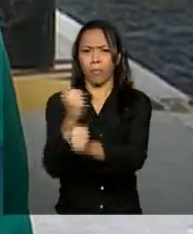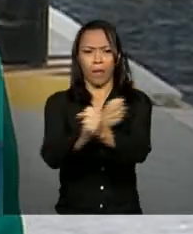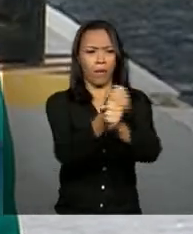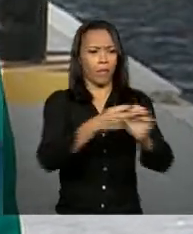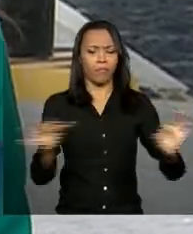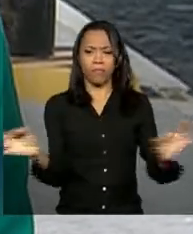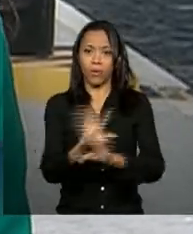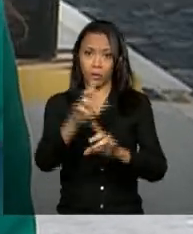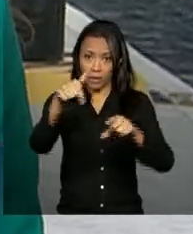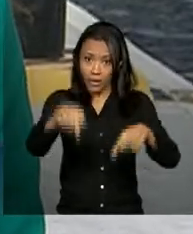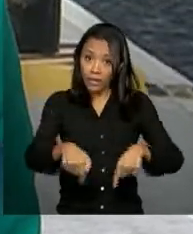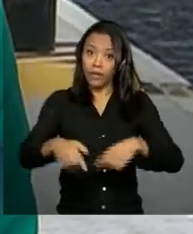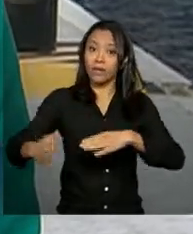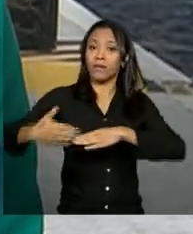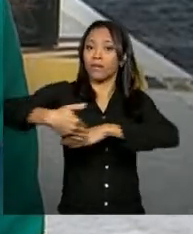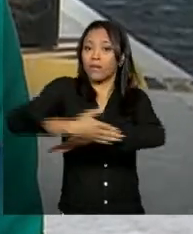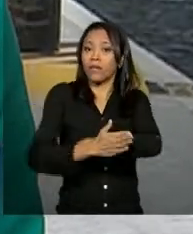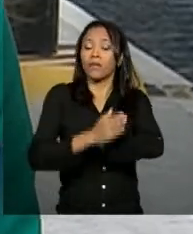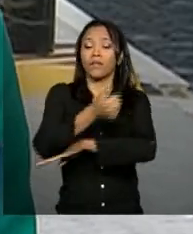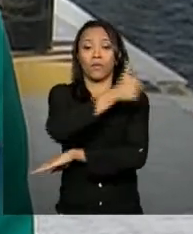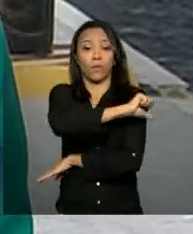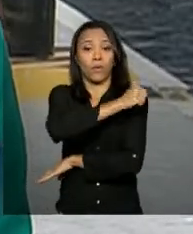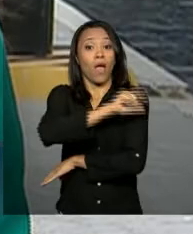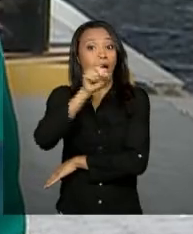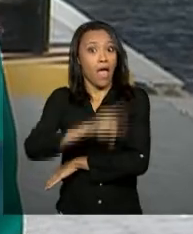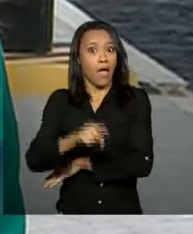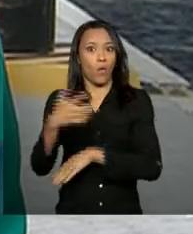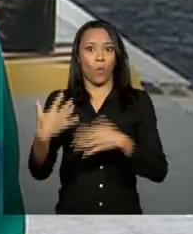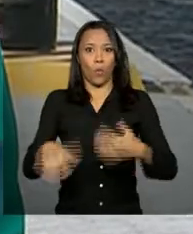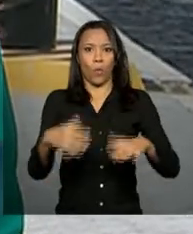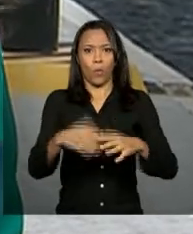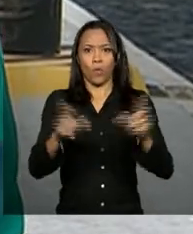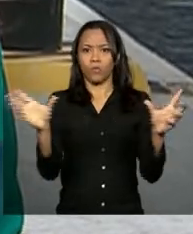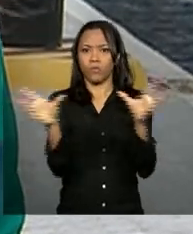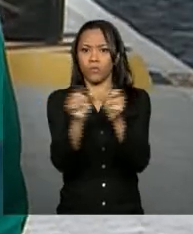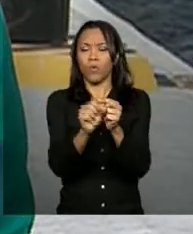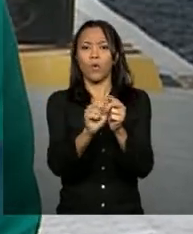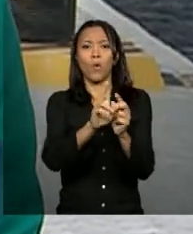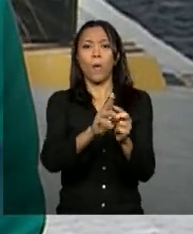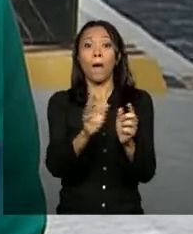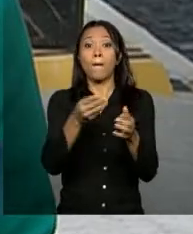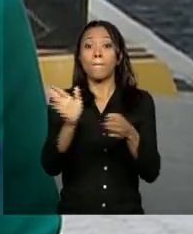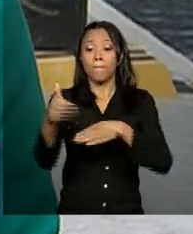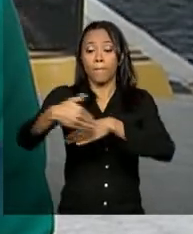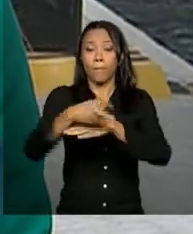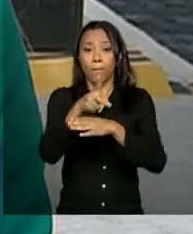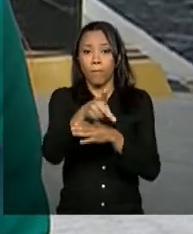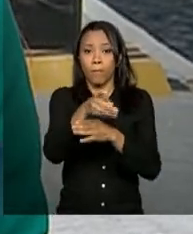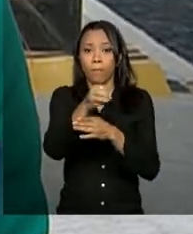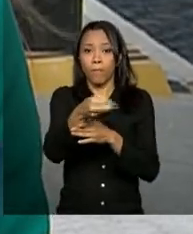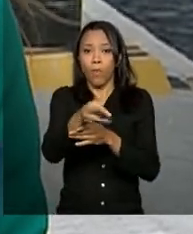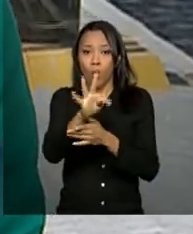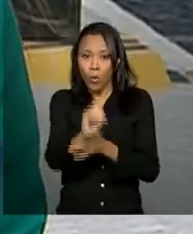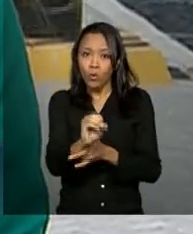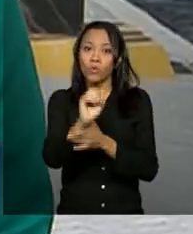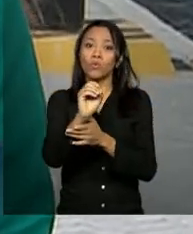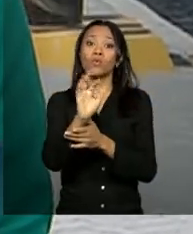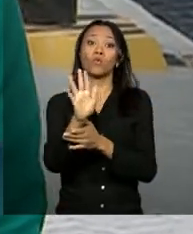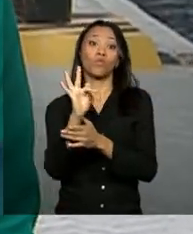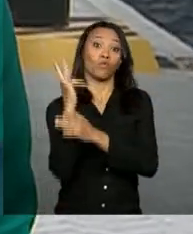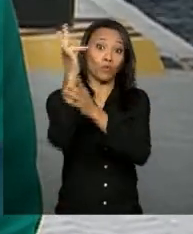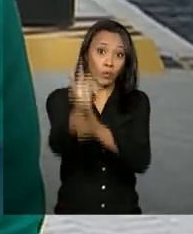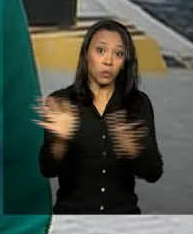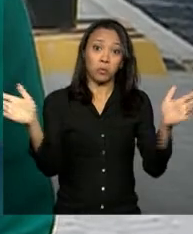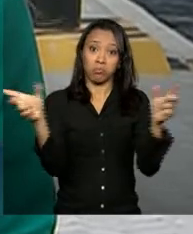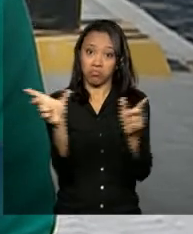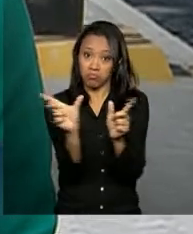no porto do Rio de Janeiro que já está sendo chamado de Porto do Futuro a capacidade das atividades se amplie em